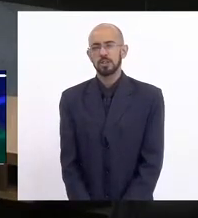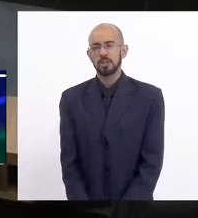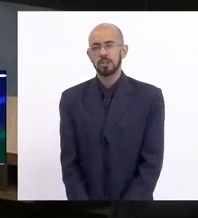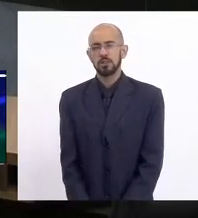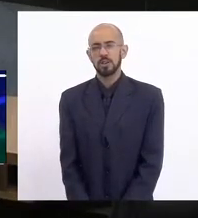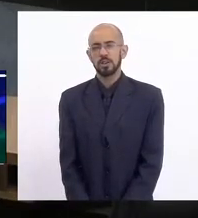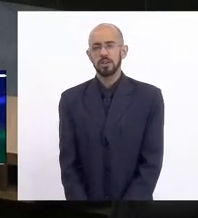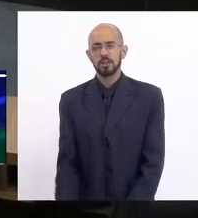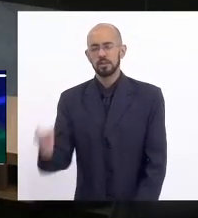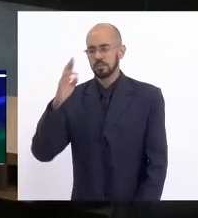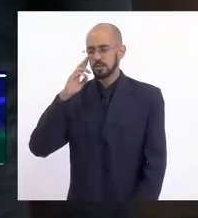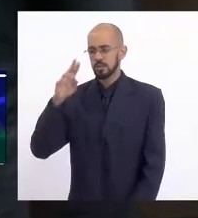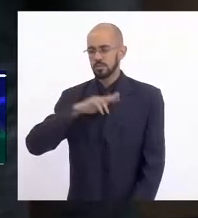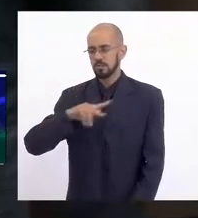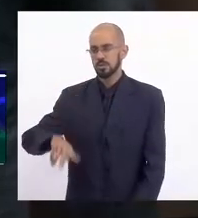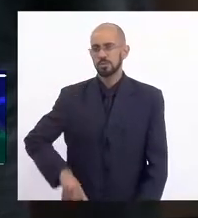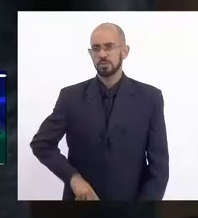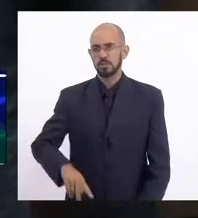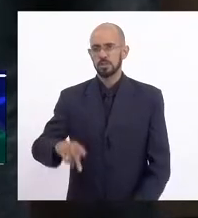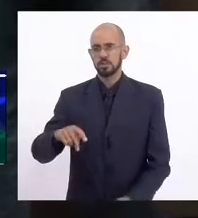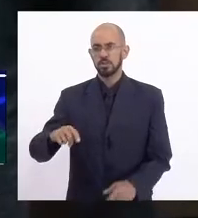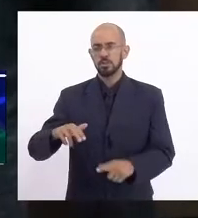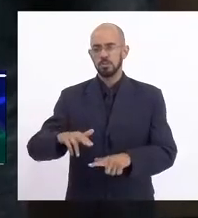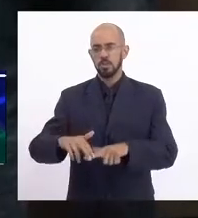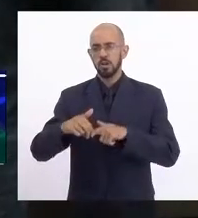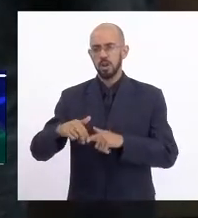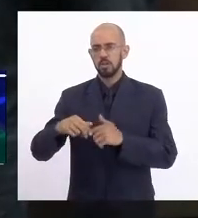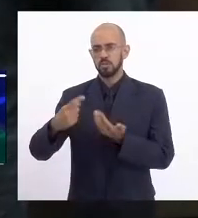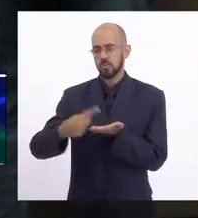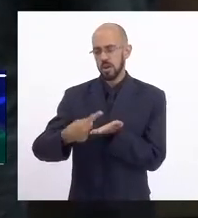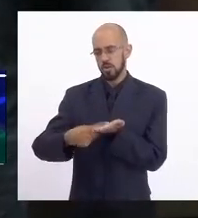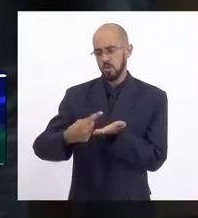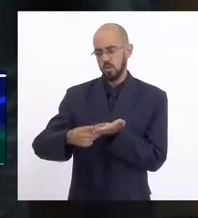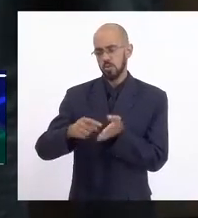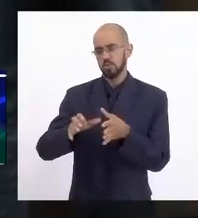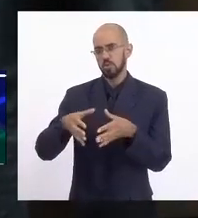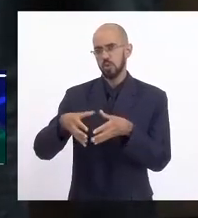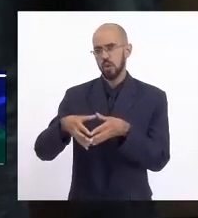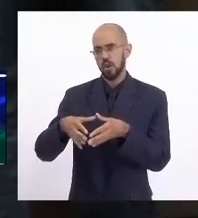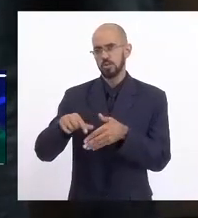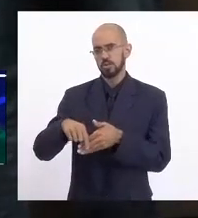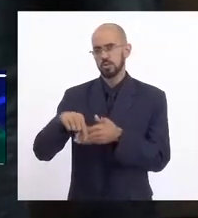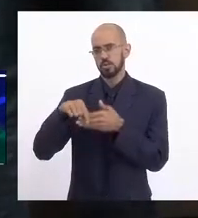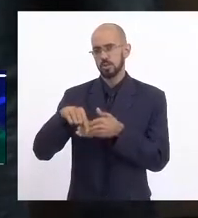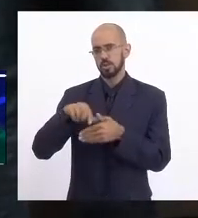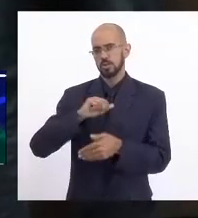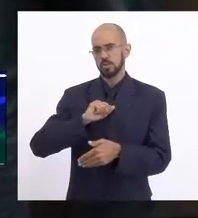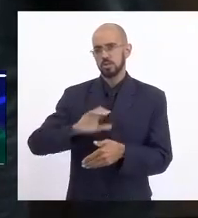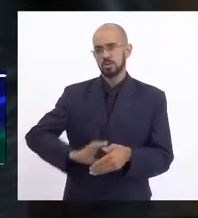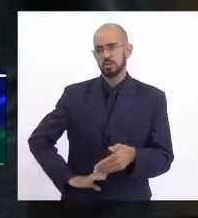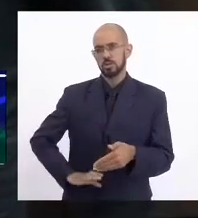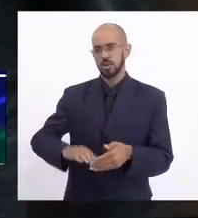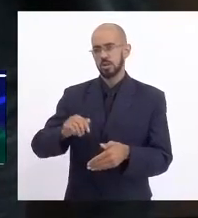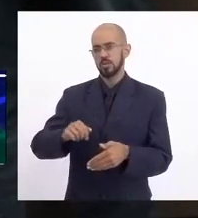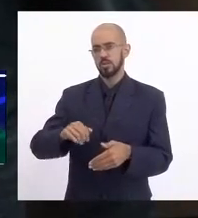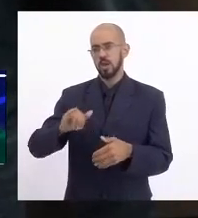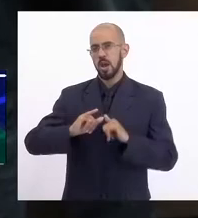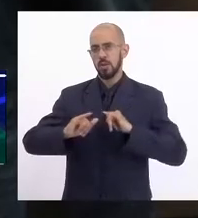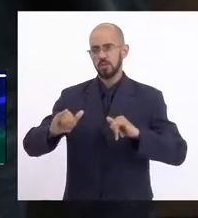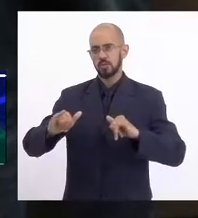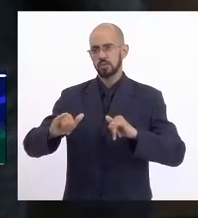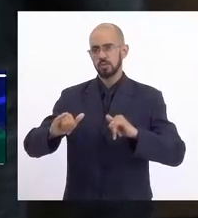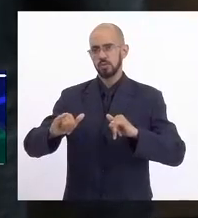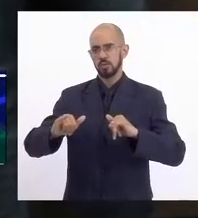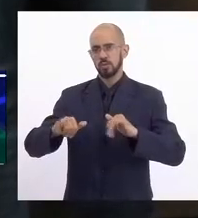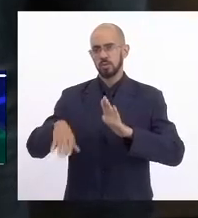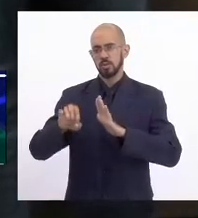Senhora presidente, também fruto do acordo que foi feito no Colégio de Líderes, o presidente André Siciliano encaminhou que esse projeto